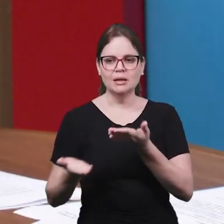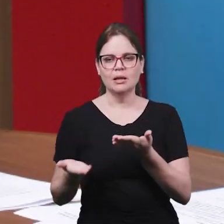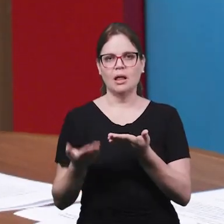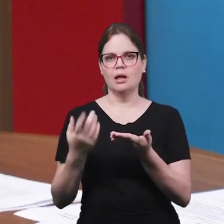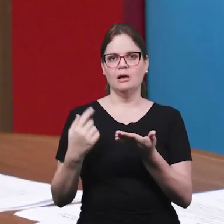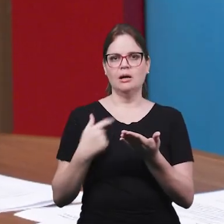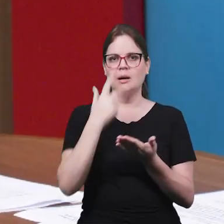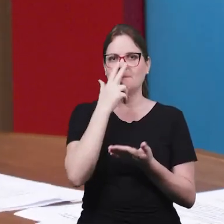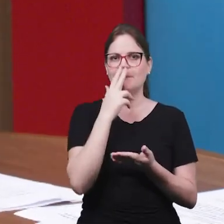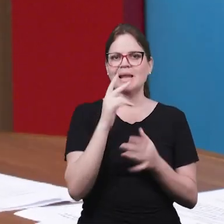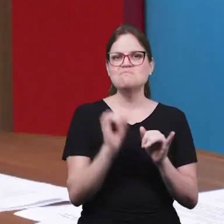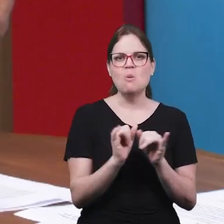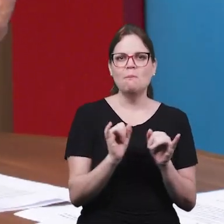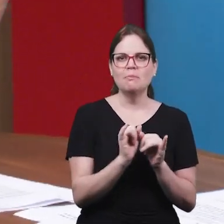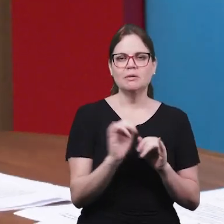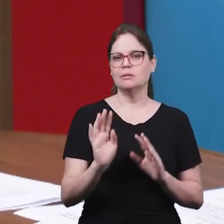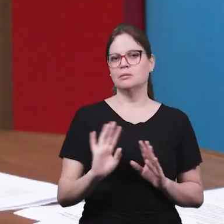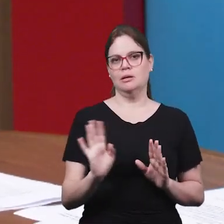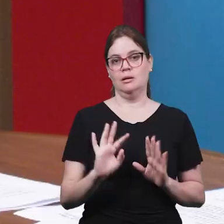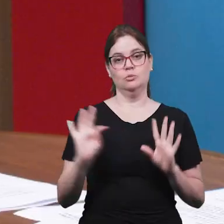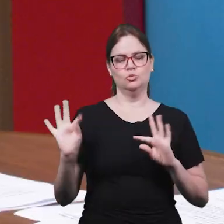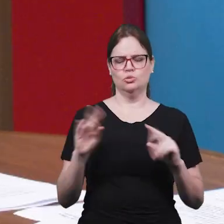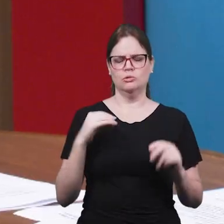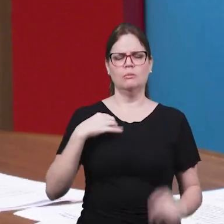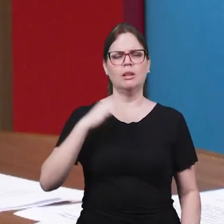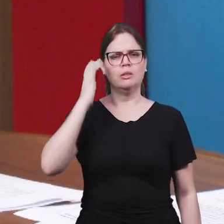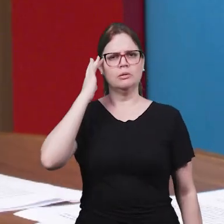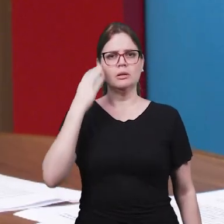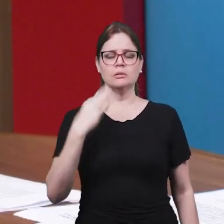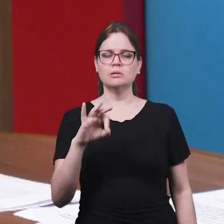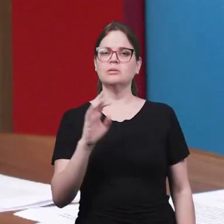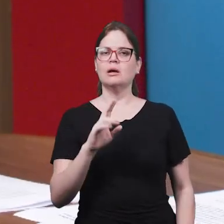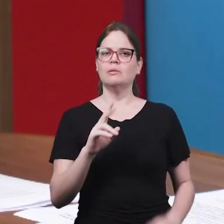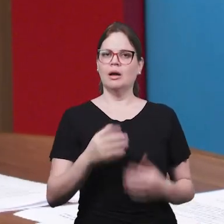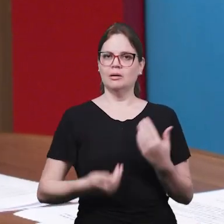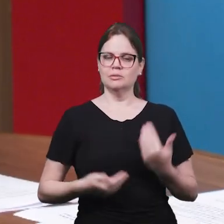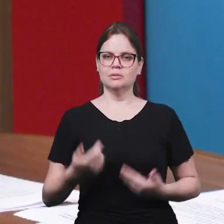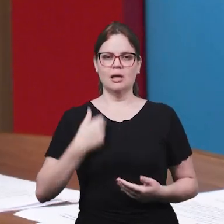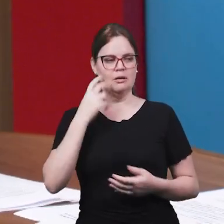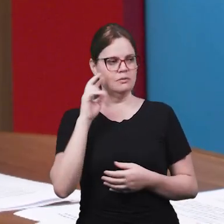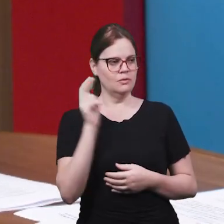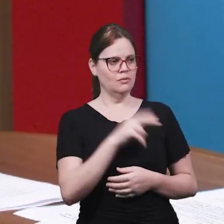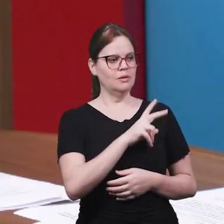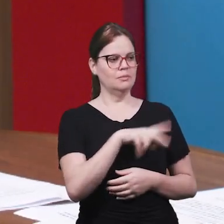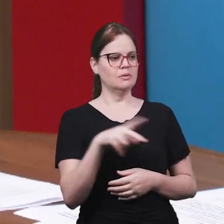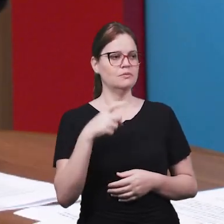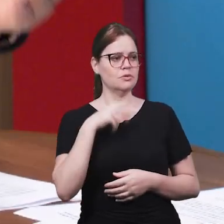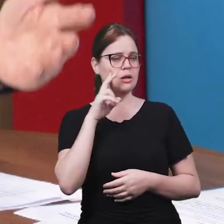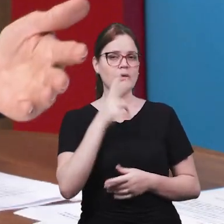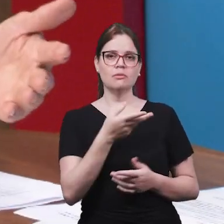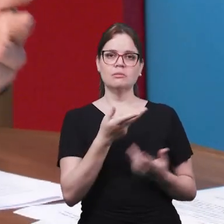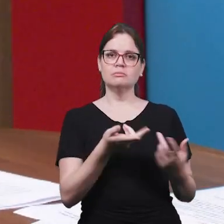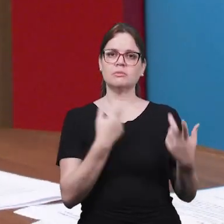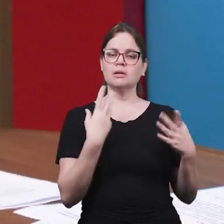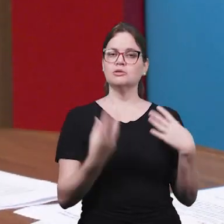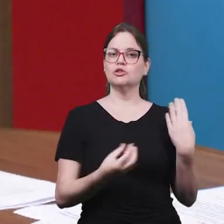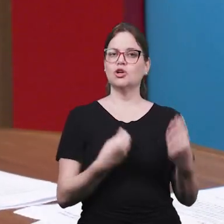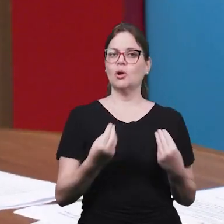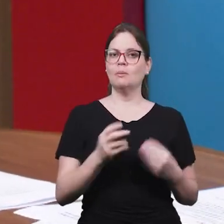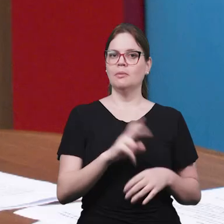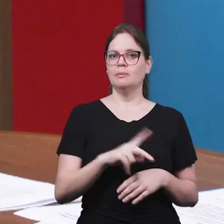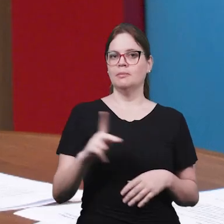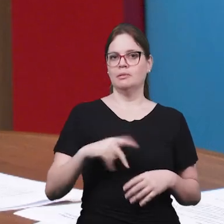eles. Então, assim, tudo isso a igreja olha e vê em nós, né, professoras, e vê a forma como os